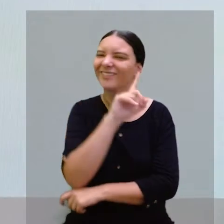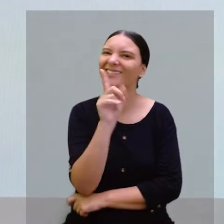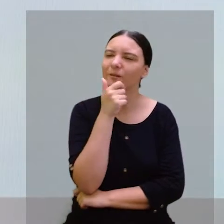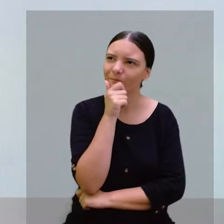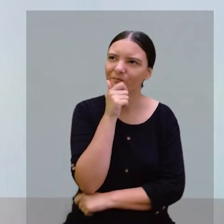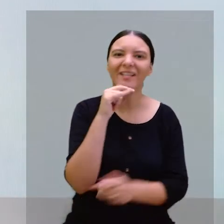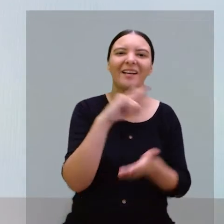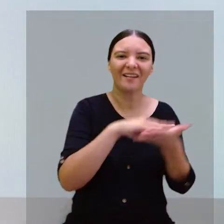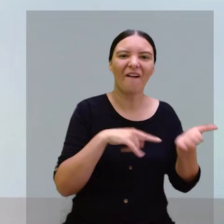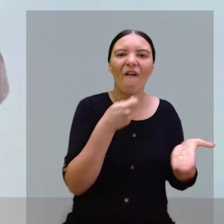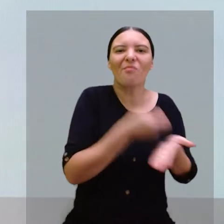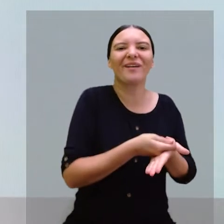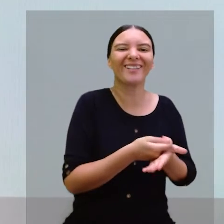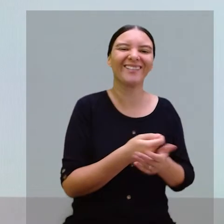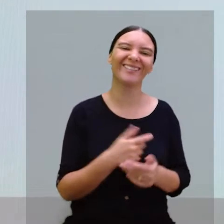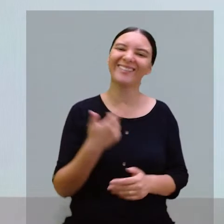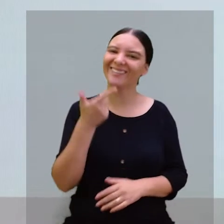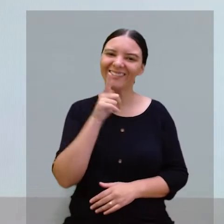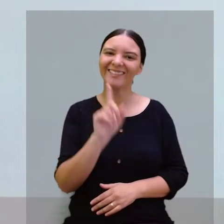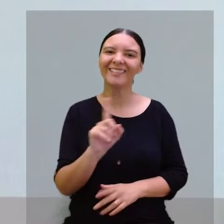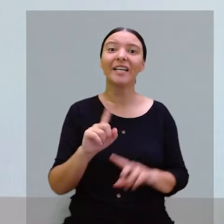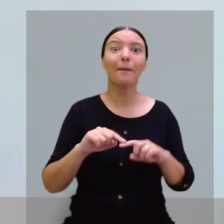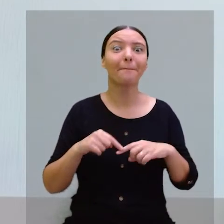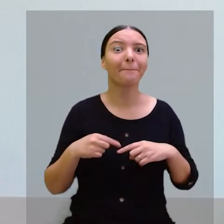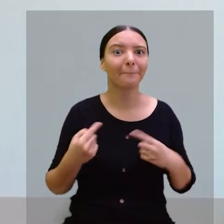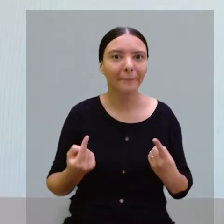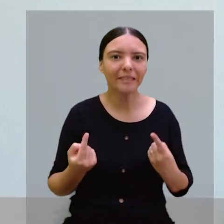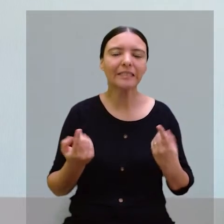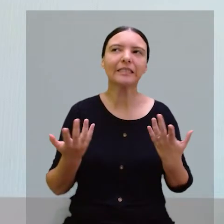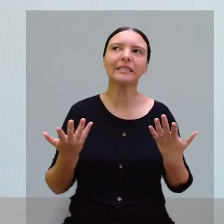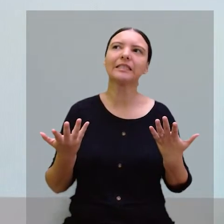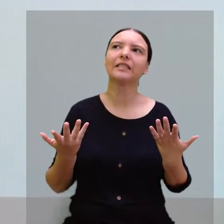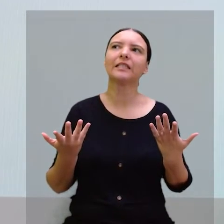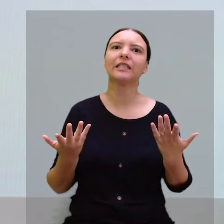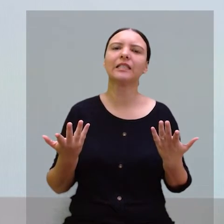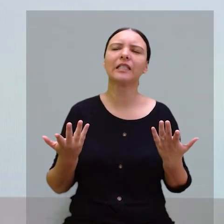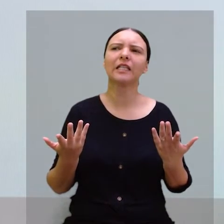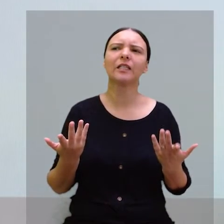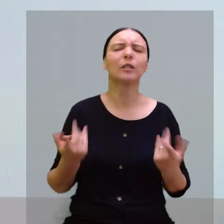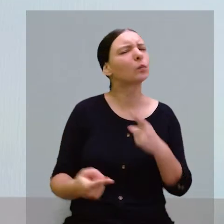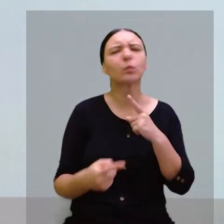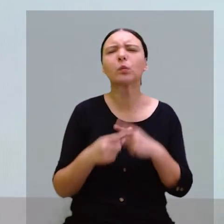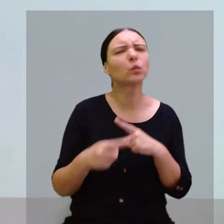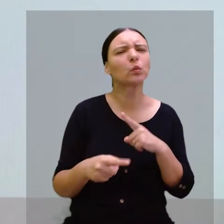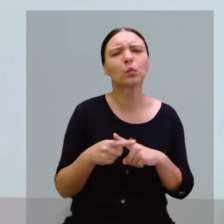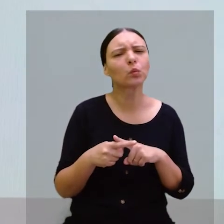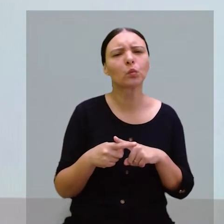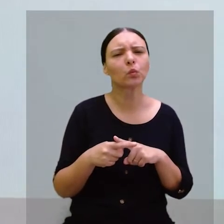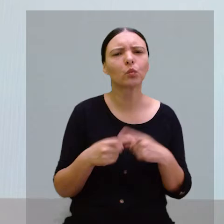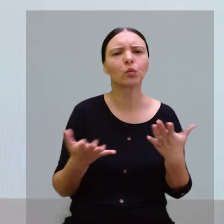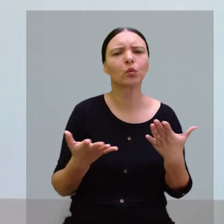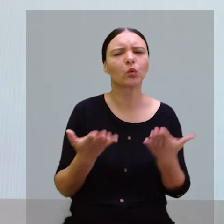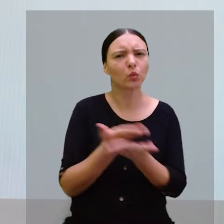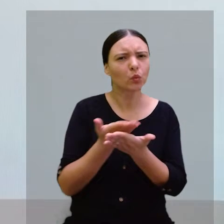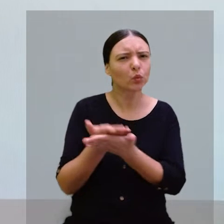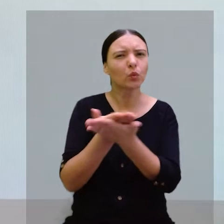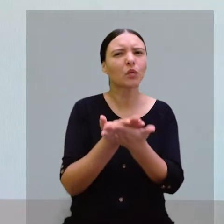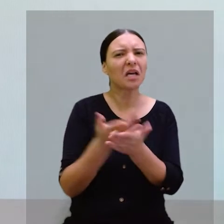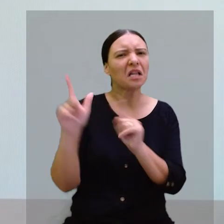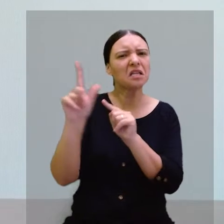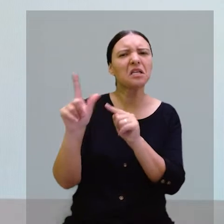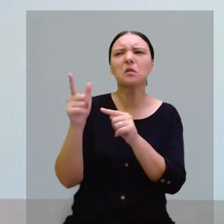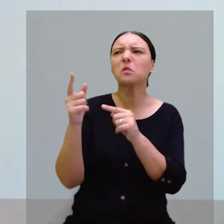pagar as contas. Mas por que você, afinal de contas, escolheu estudar isso,